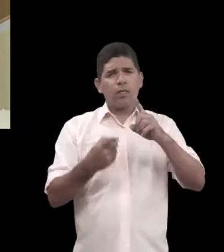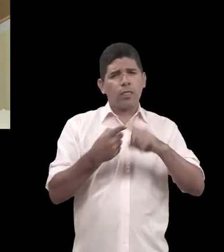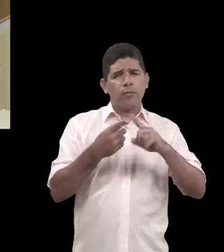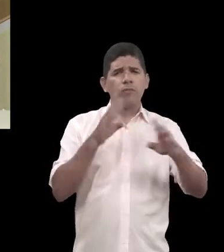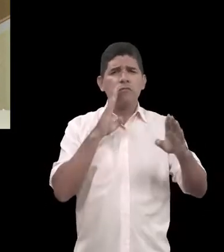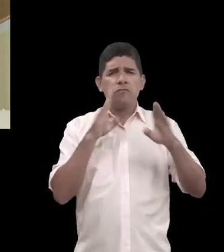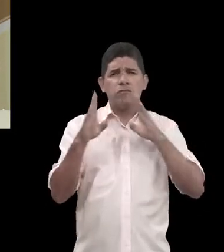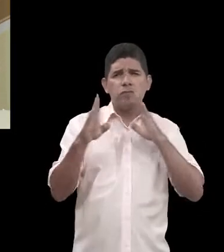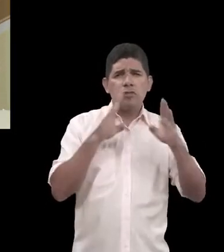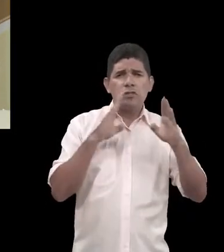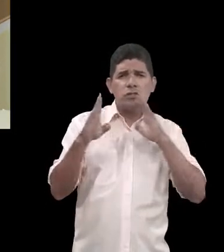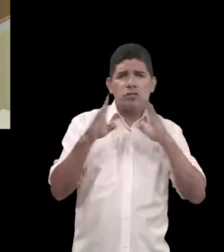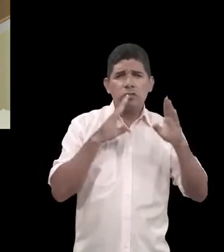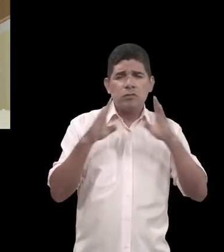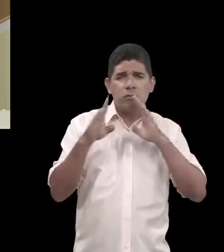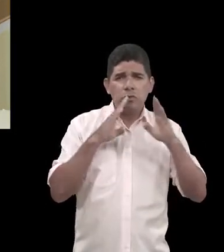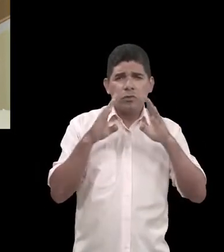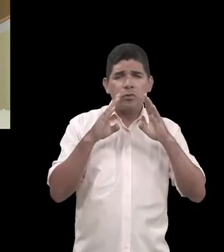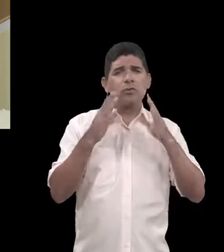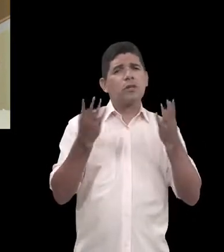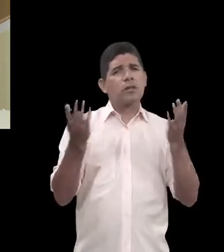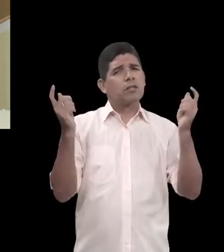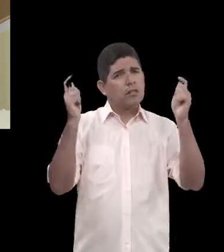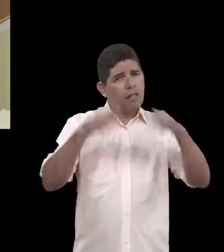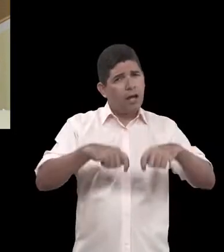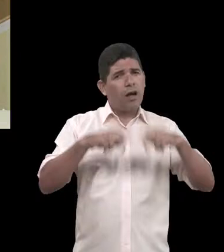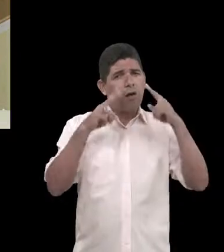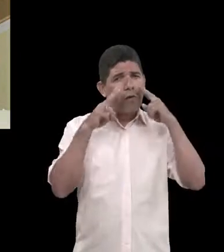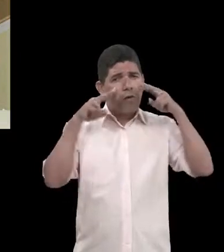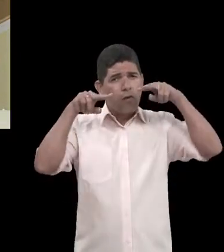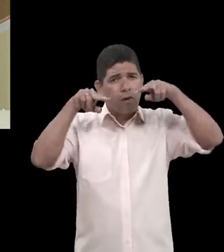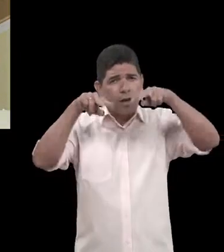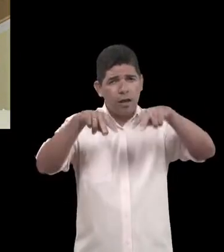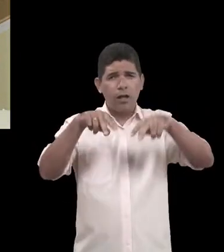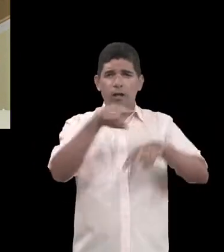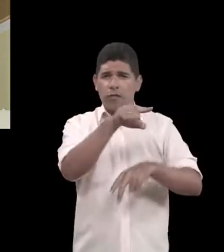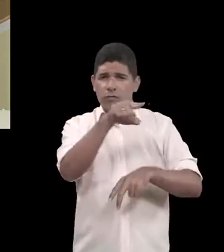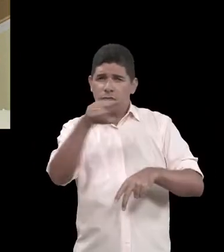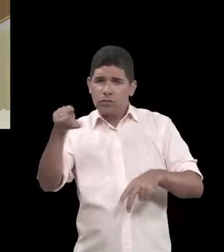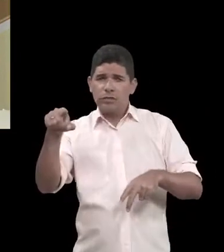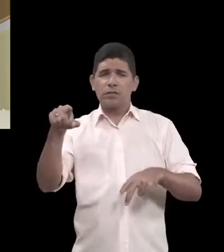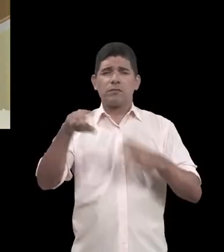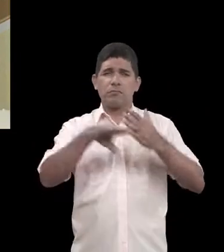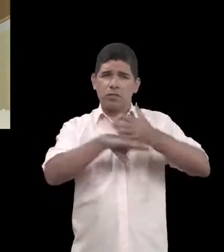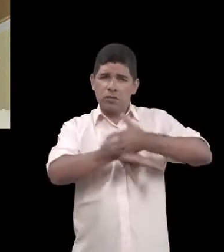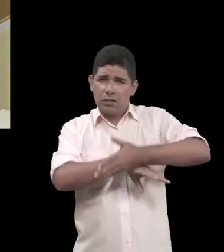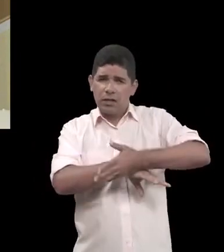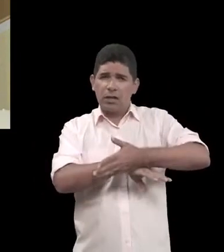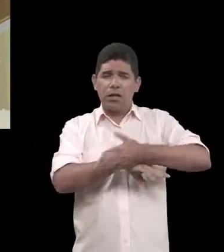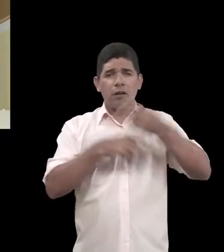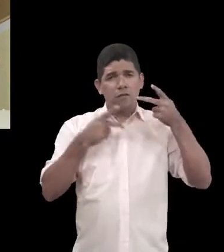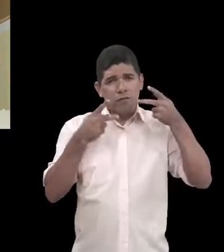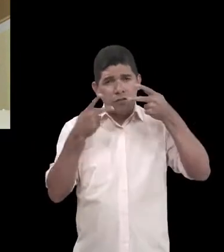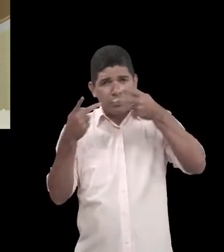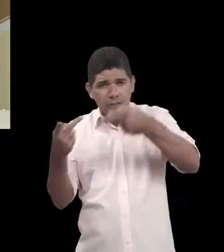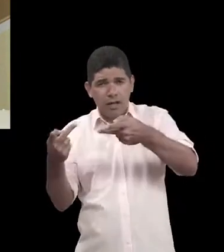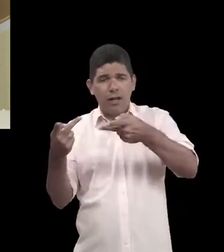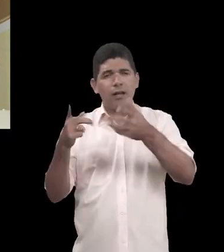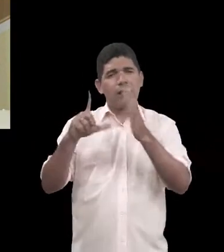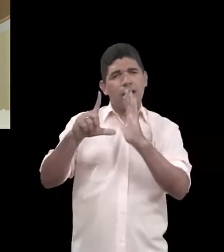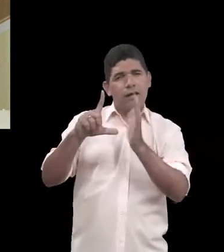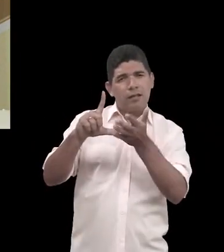tem o Facebook do curso, né? Então, quem quiser pode entrar, é o Facebook Letras Libras Língua